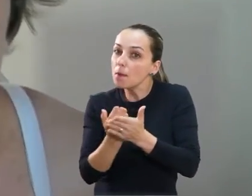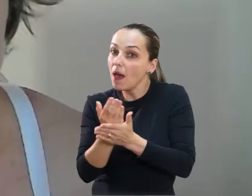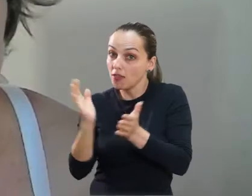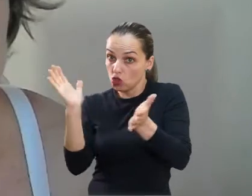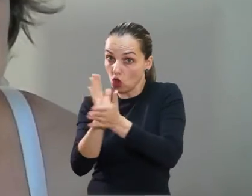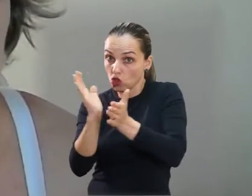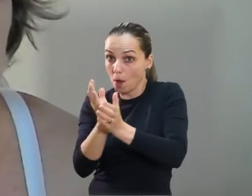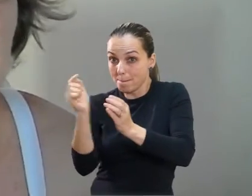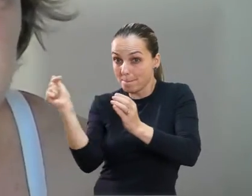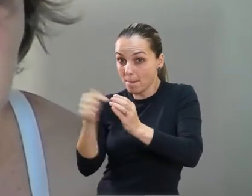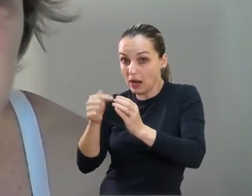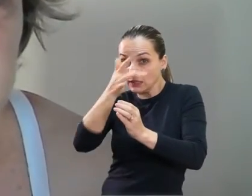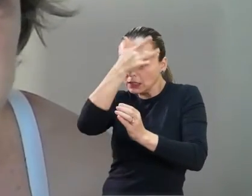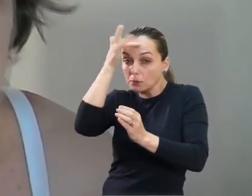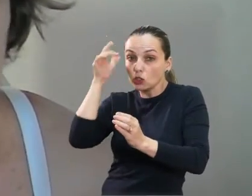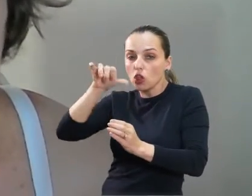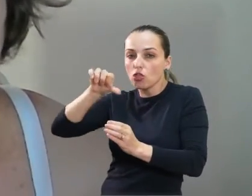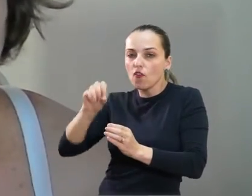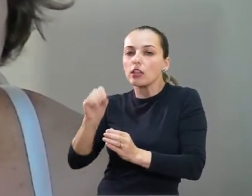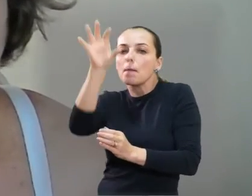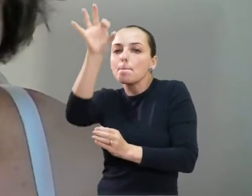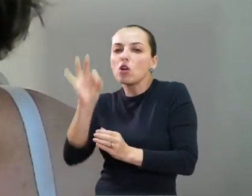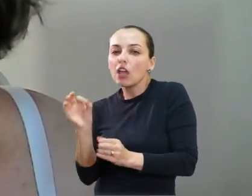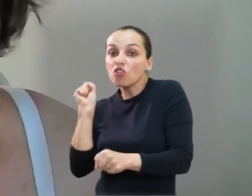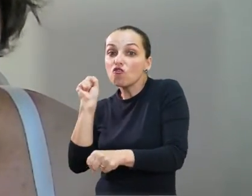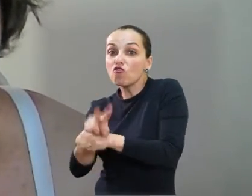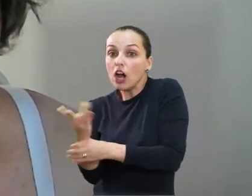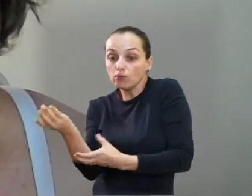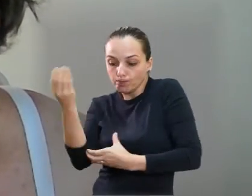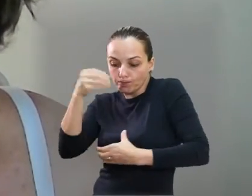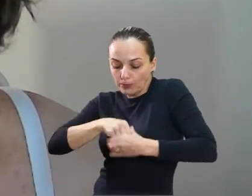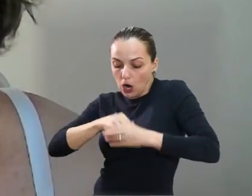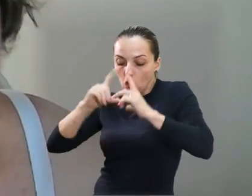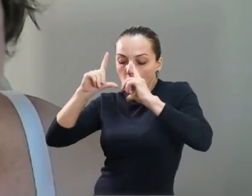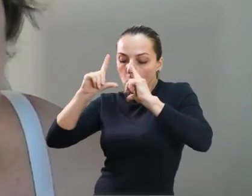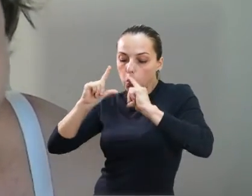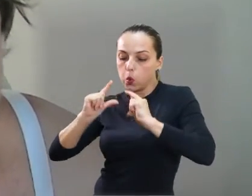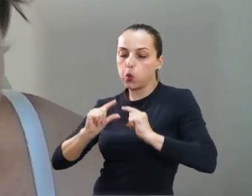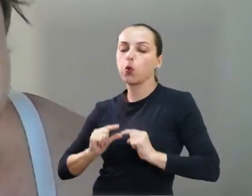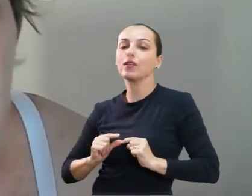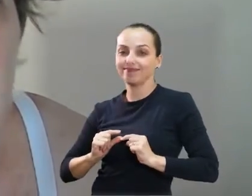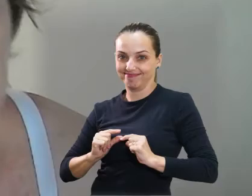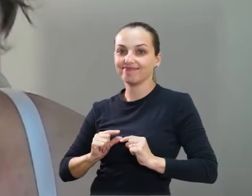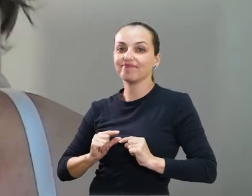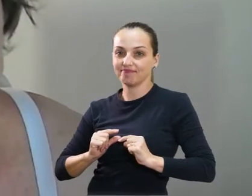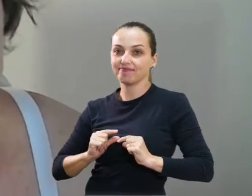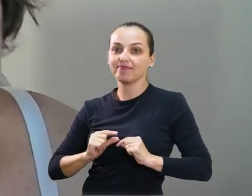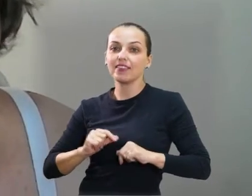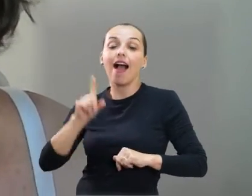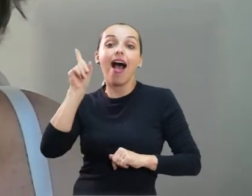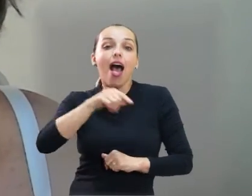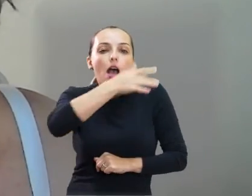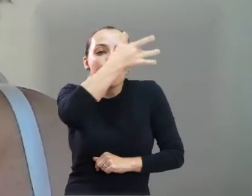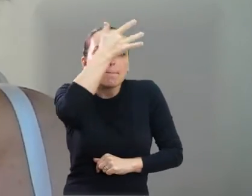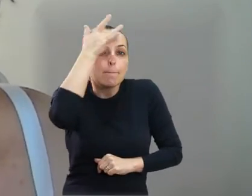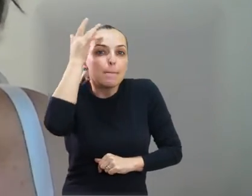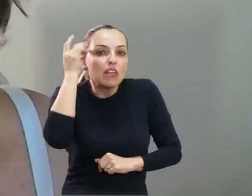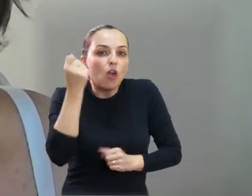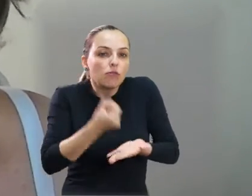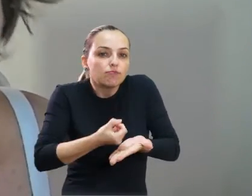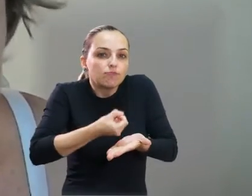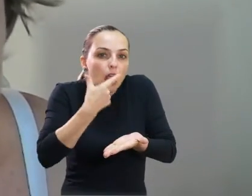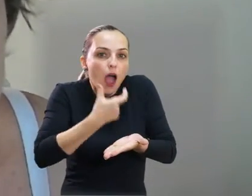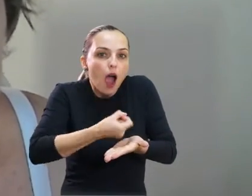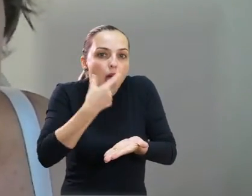dos 90% tratados, o que é fundamental, que você tenha uma supressão viral, que é a condição